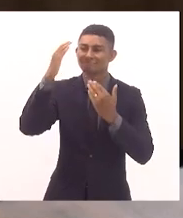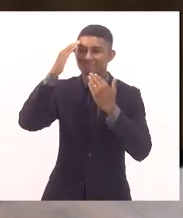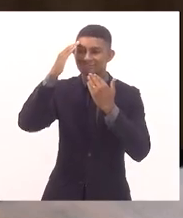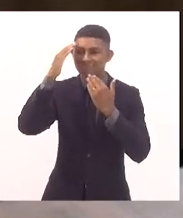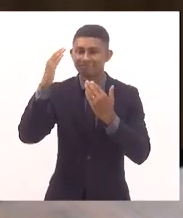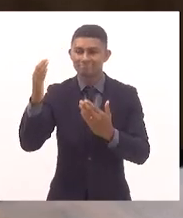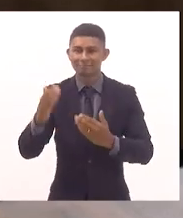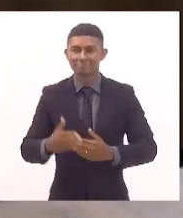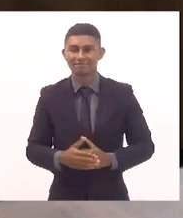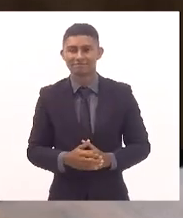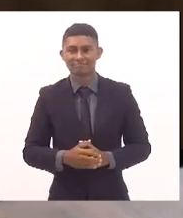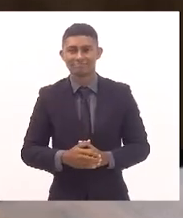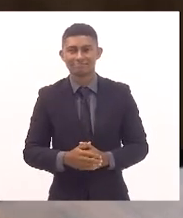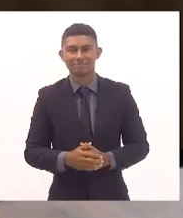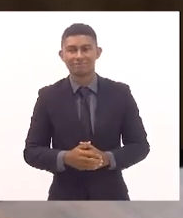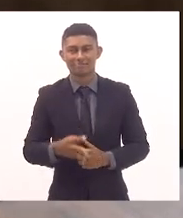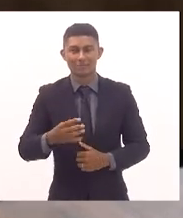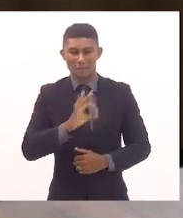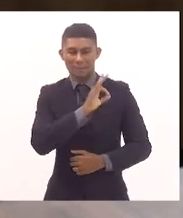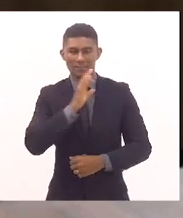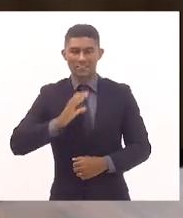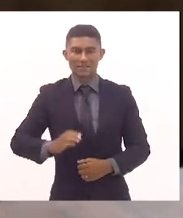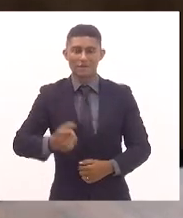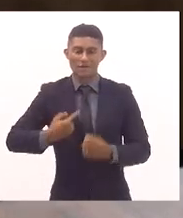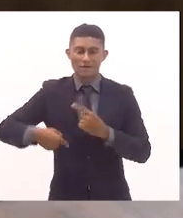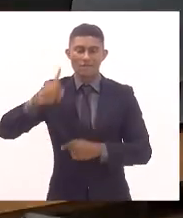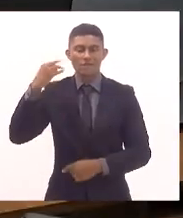obrigado. E viva a Polícia Civil!